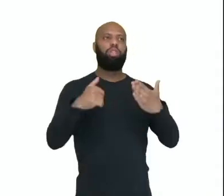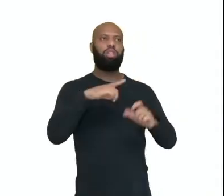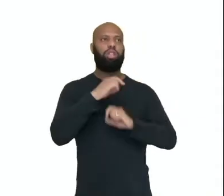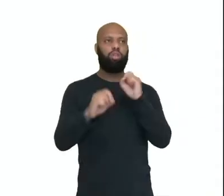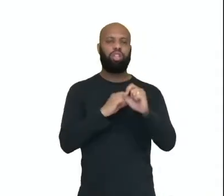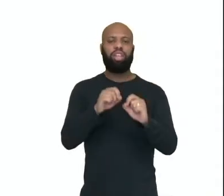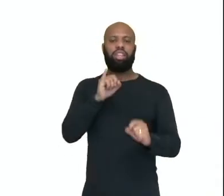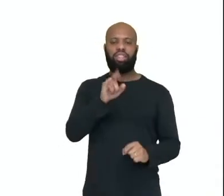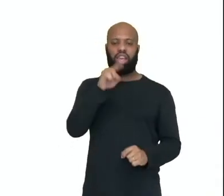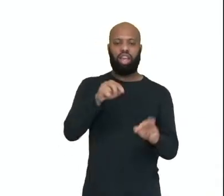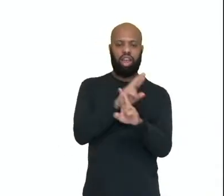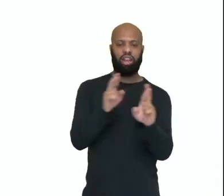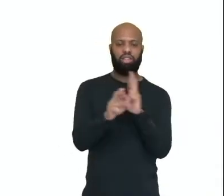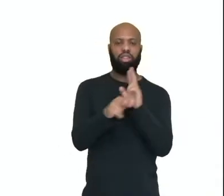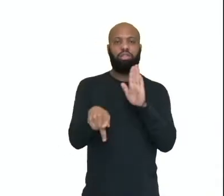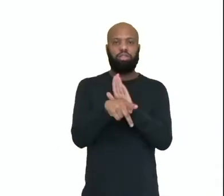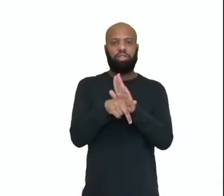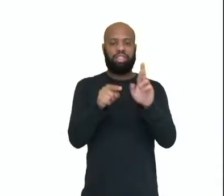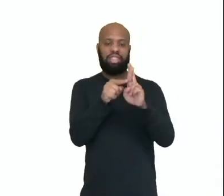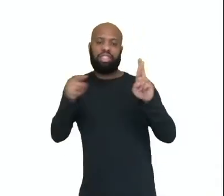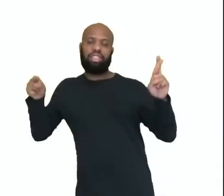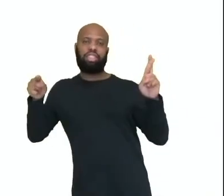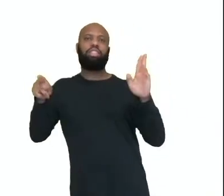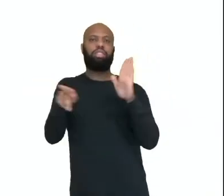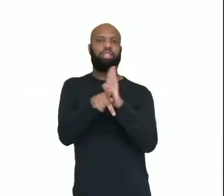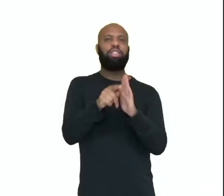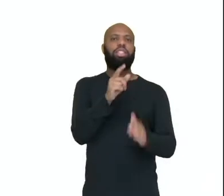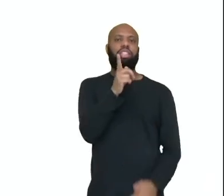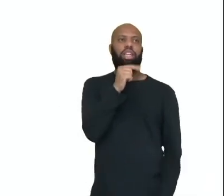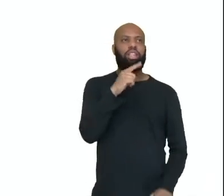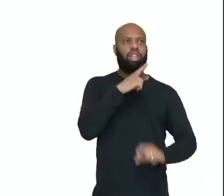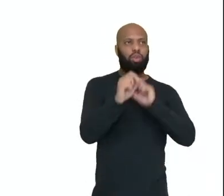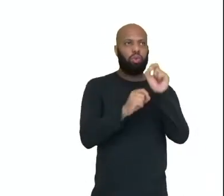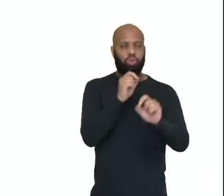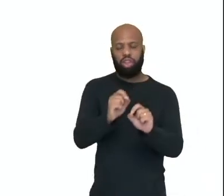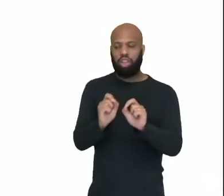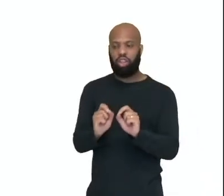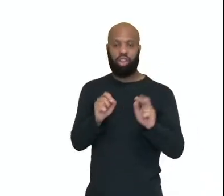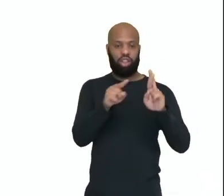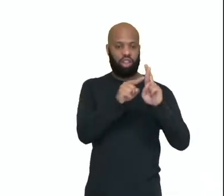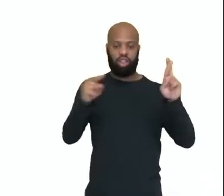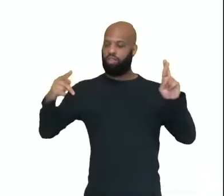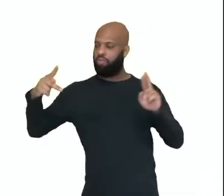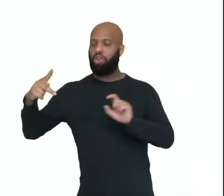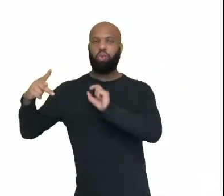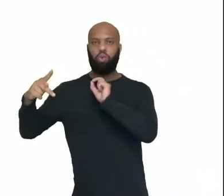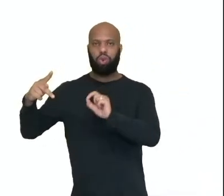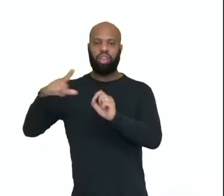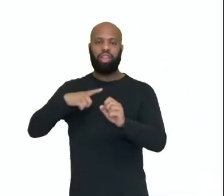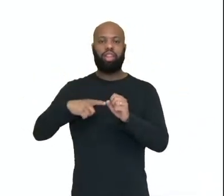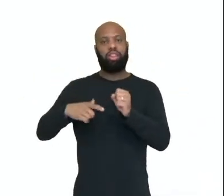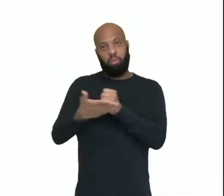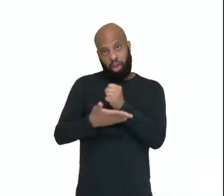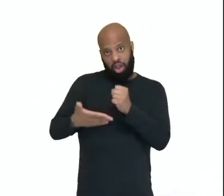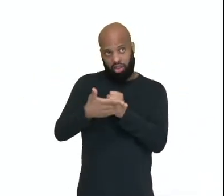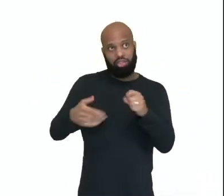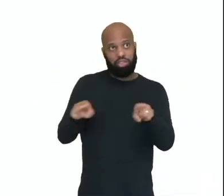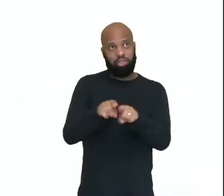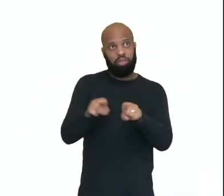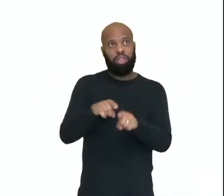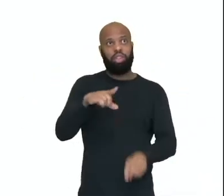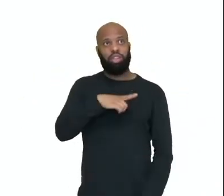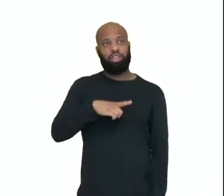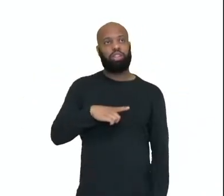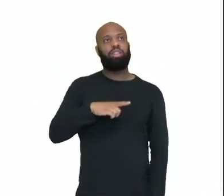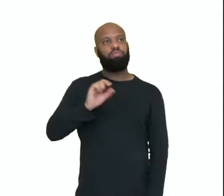com água, tá? A gente tem o produto uma base e gás oxigênio. Então, nesse caso, a gente tem o BaO4, que é o superóxido